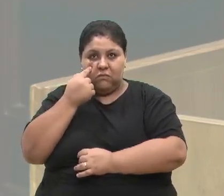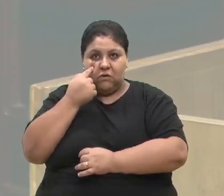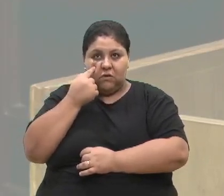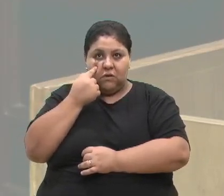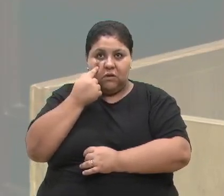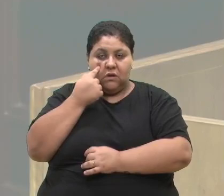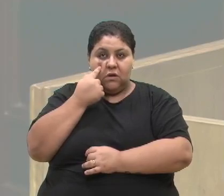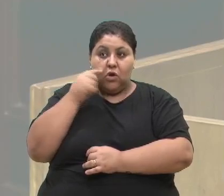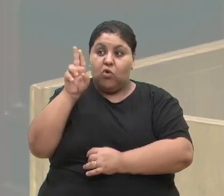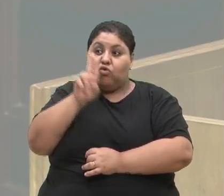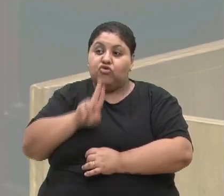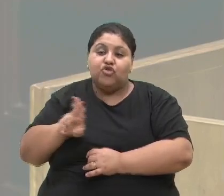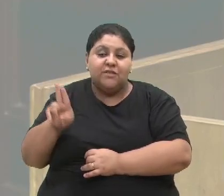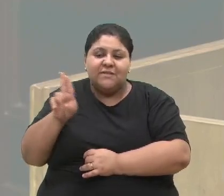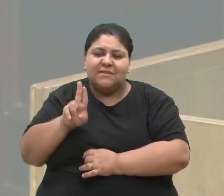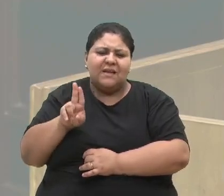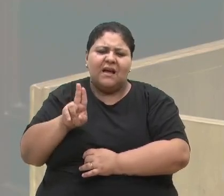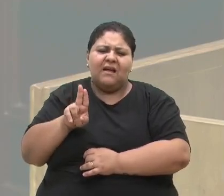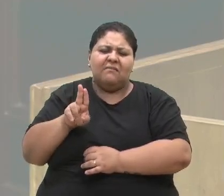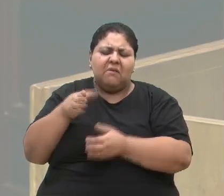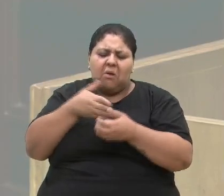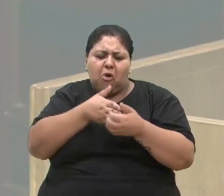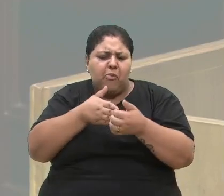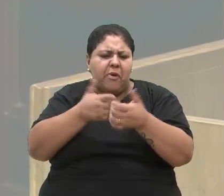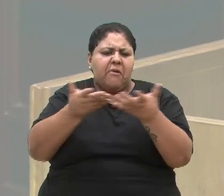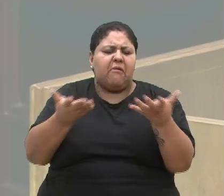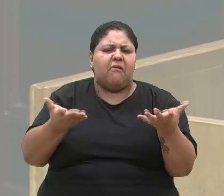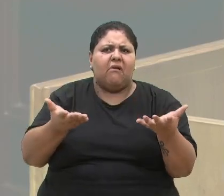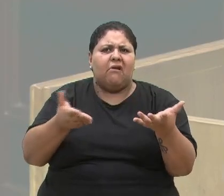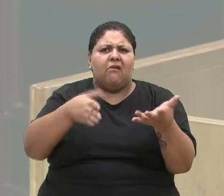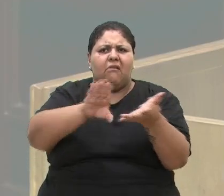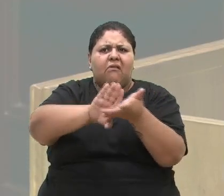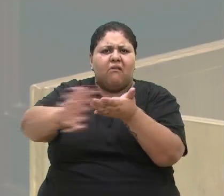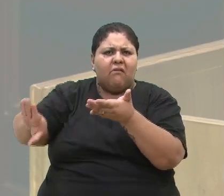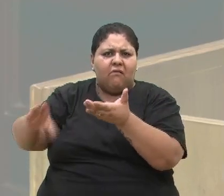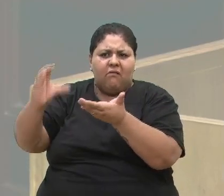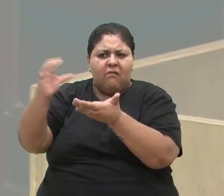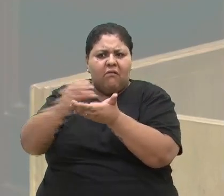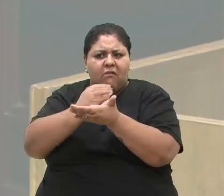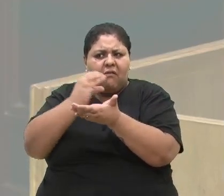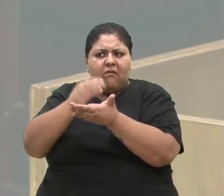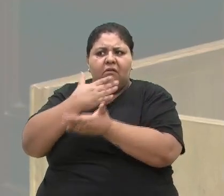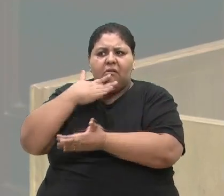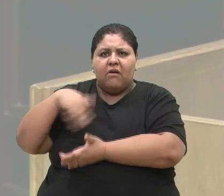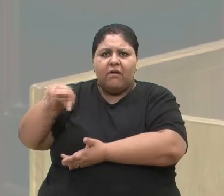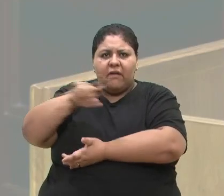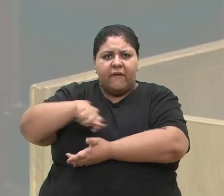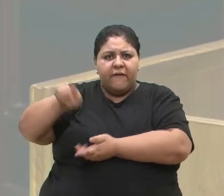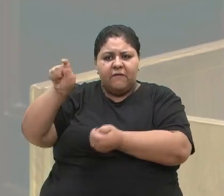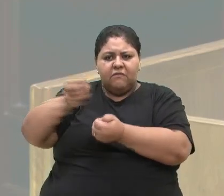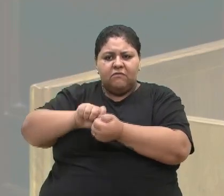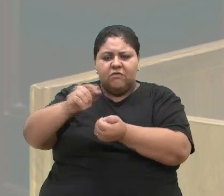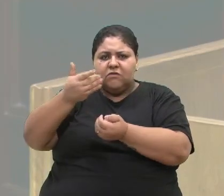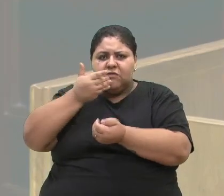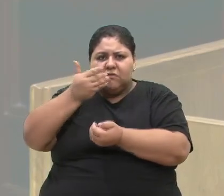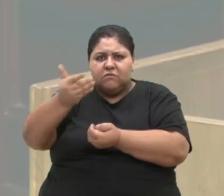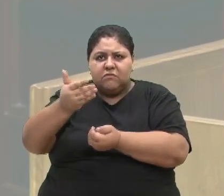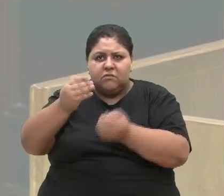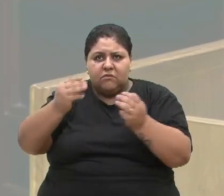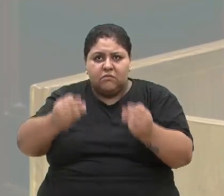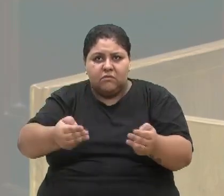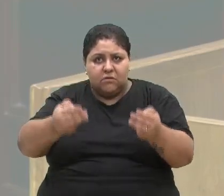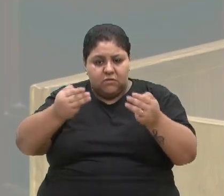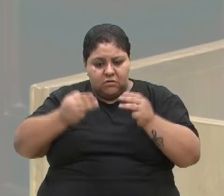que era utilizada como acompanhamento, foi retirada da caderneta da criança. A gente faz um apelo aqui para que o Ministério da